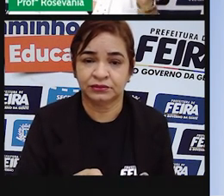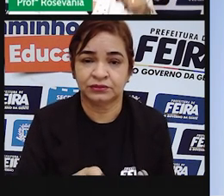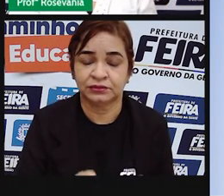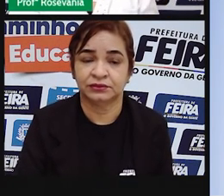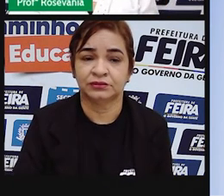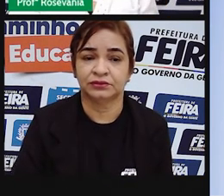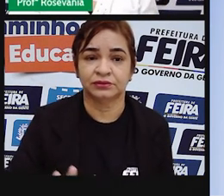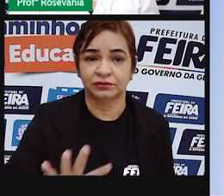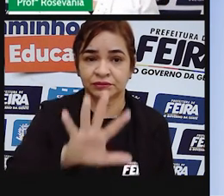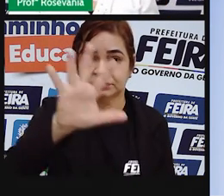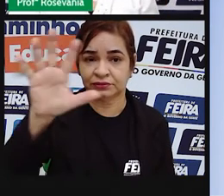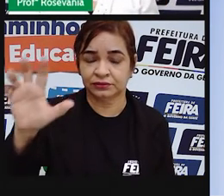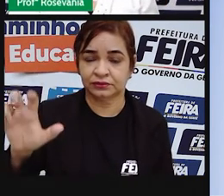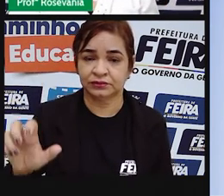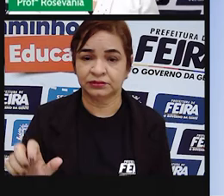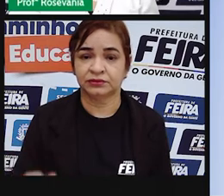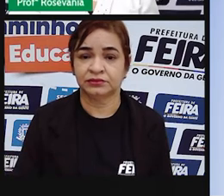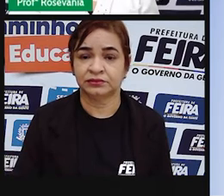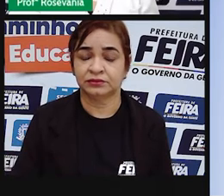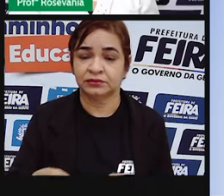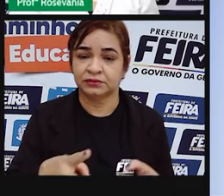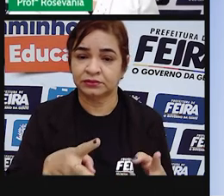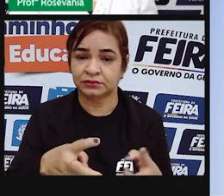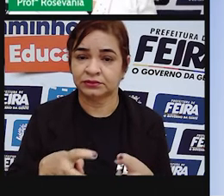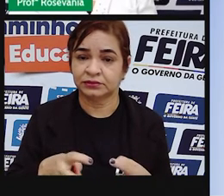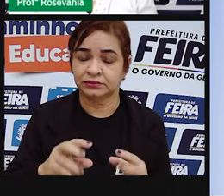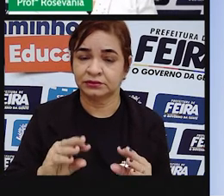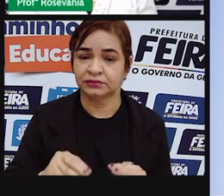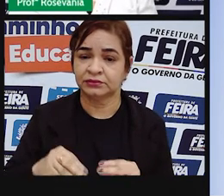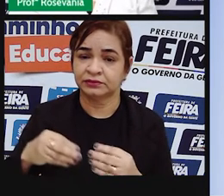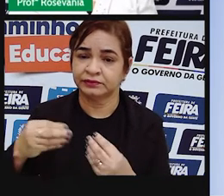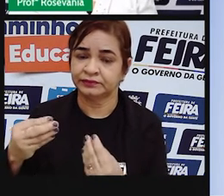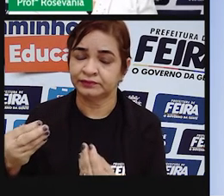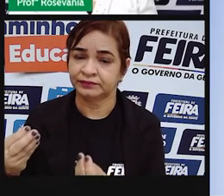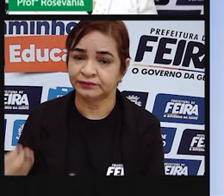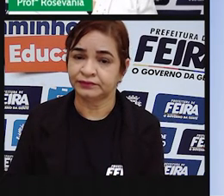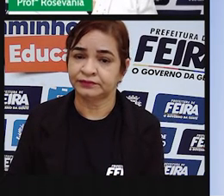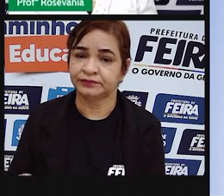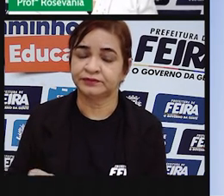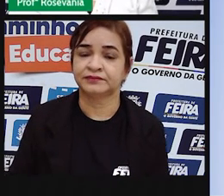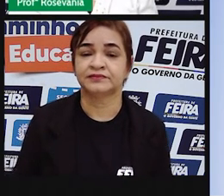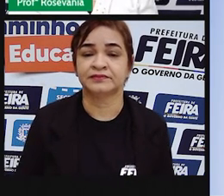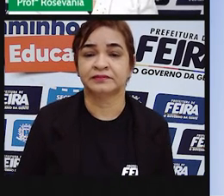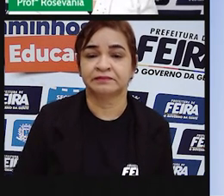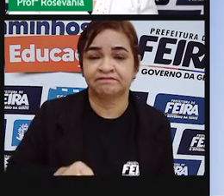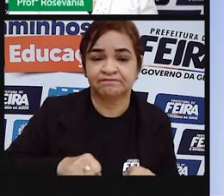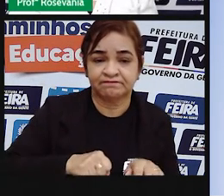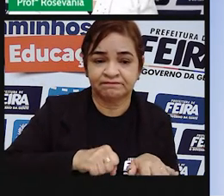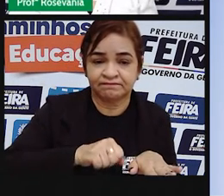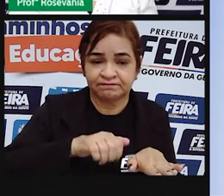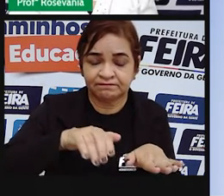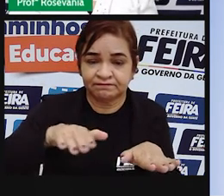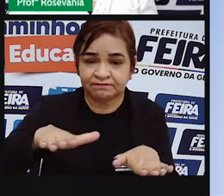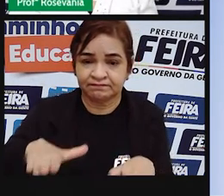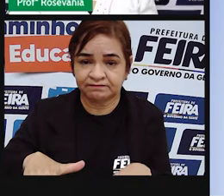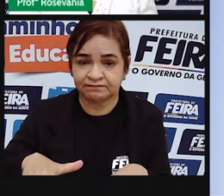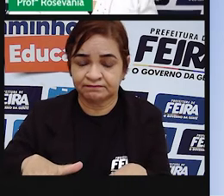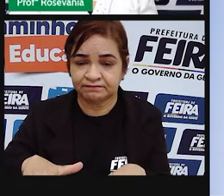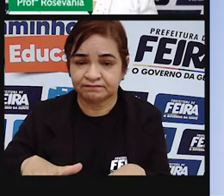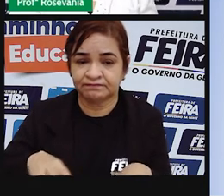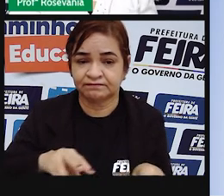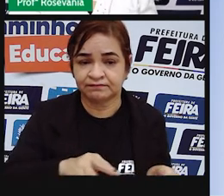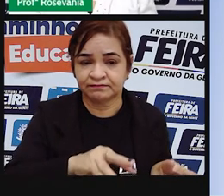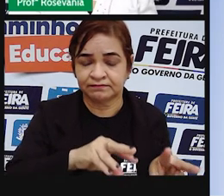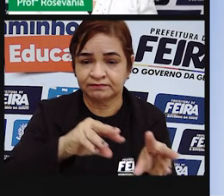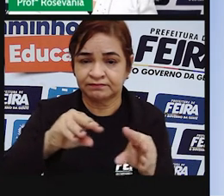formação do território brasileiro a gente viu que logo depois que ganhou aqui nós tivemos as drogas do sertão e jogou pessoal